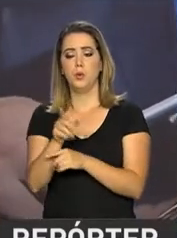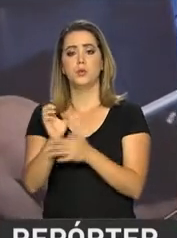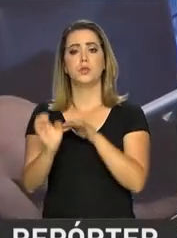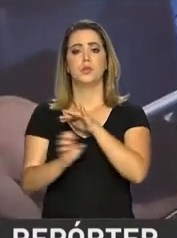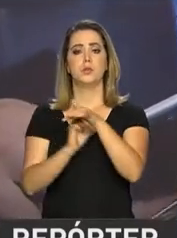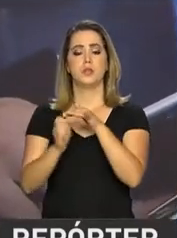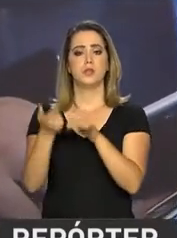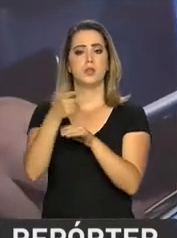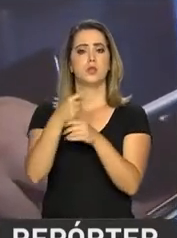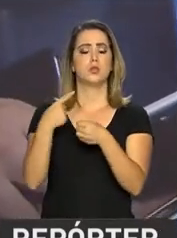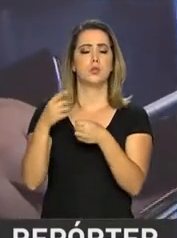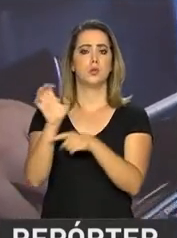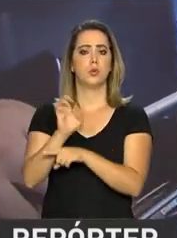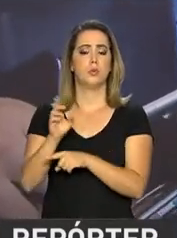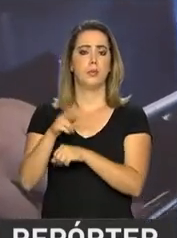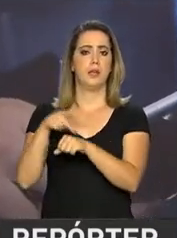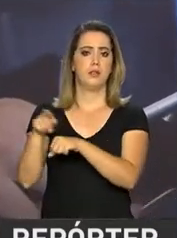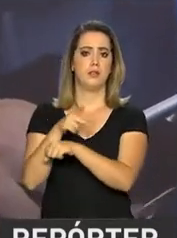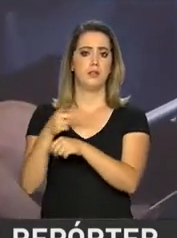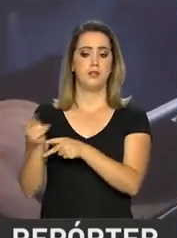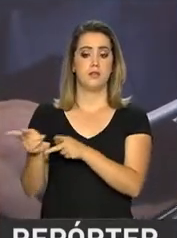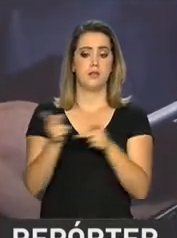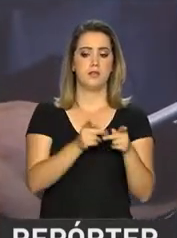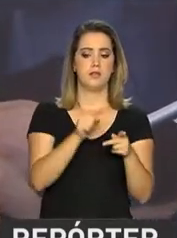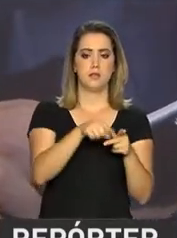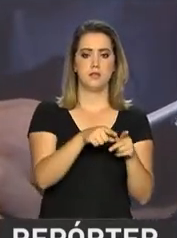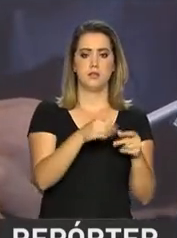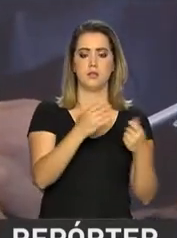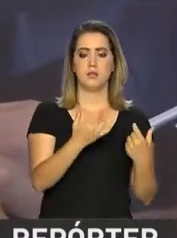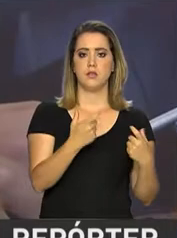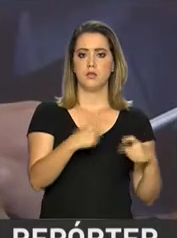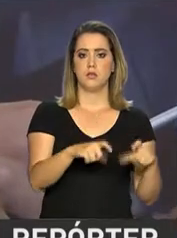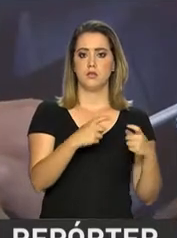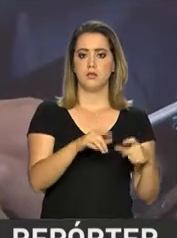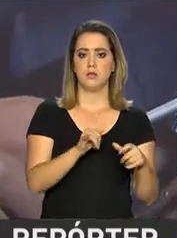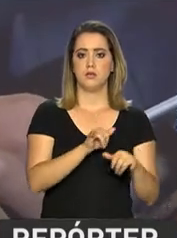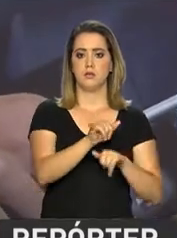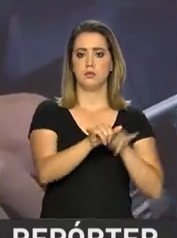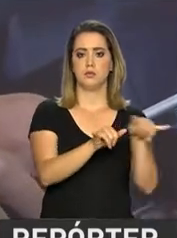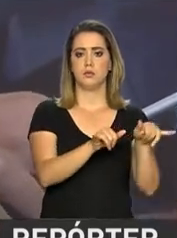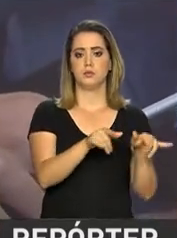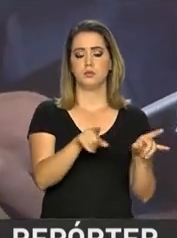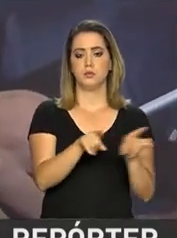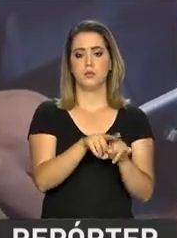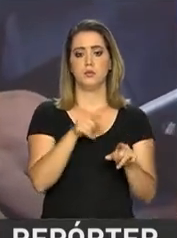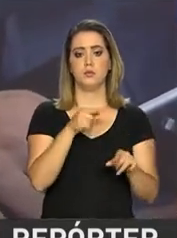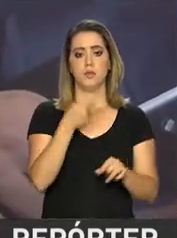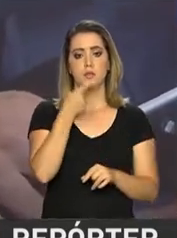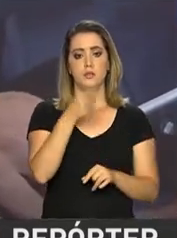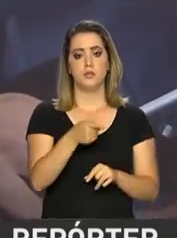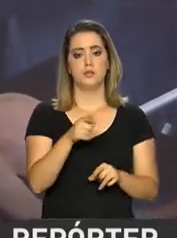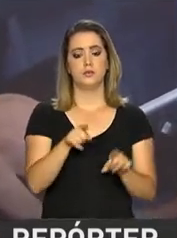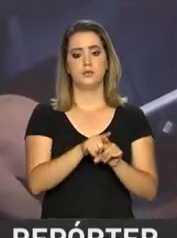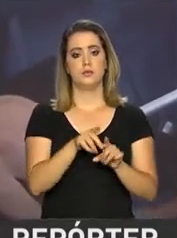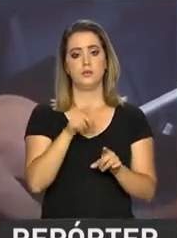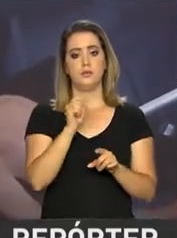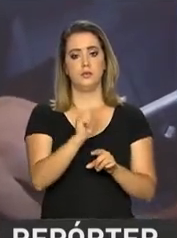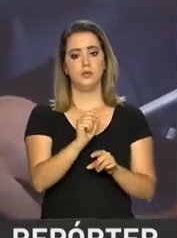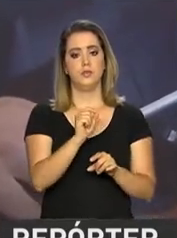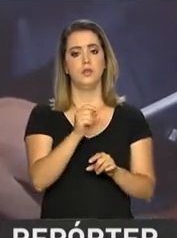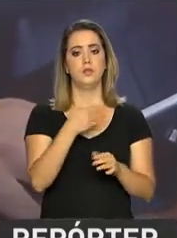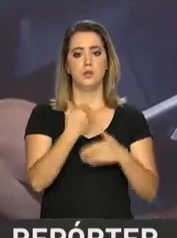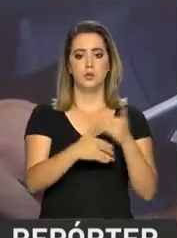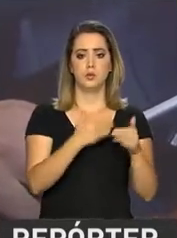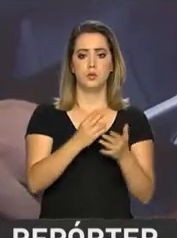foi me visitar na setor lá autoridades e comunicou que vai continuar